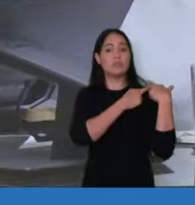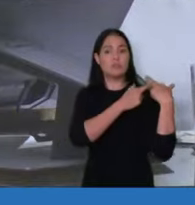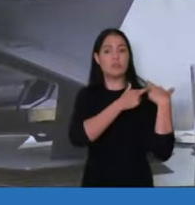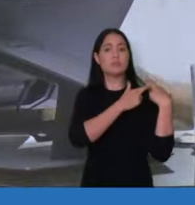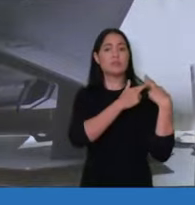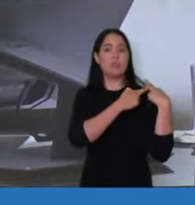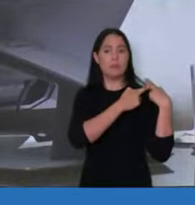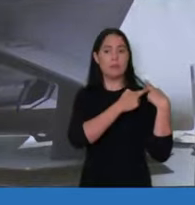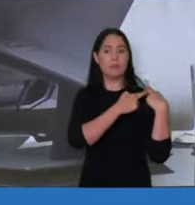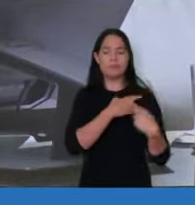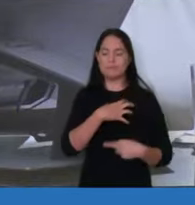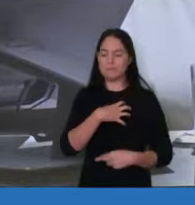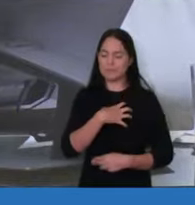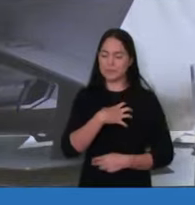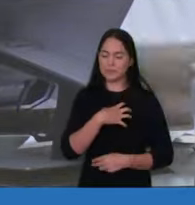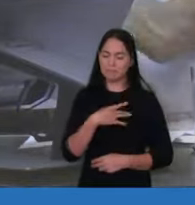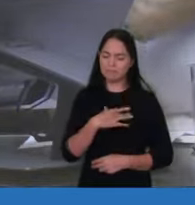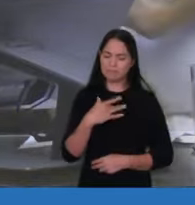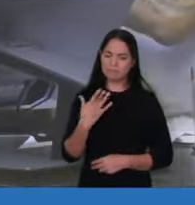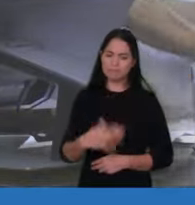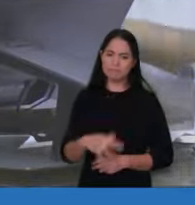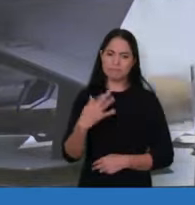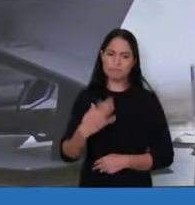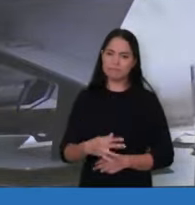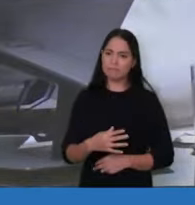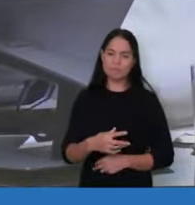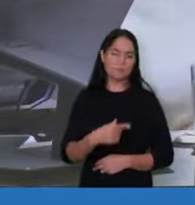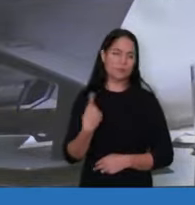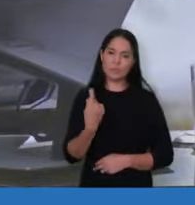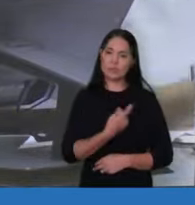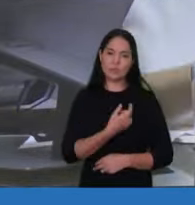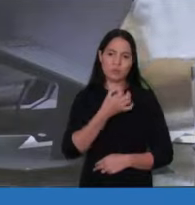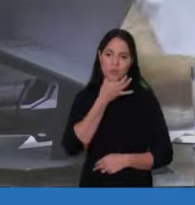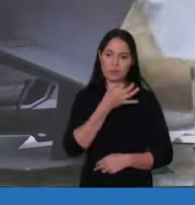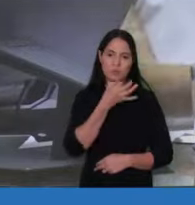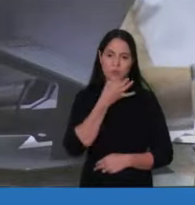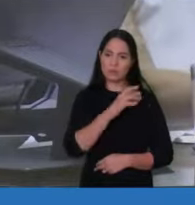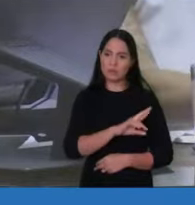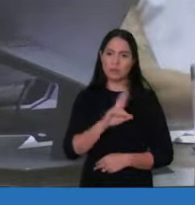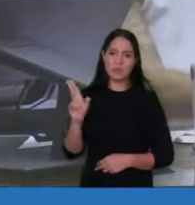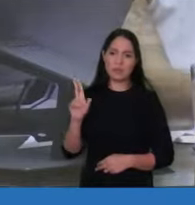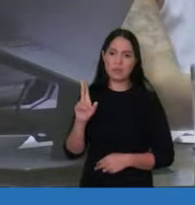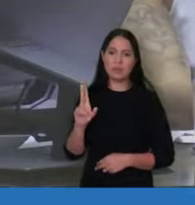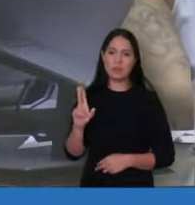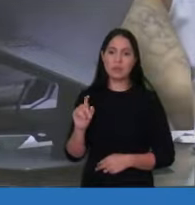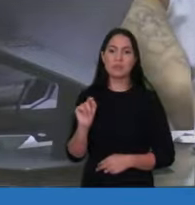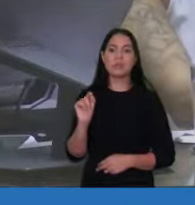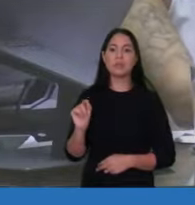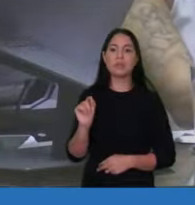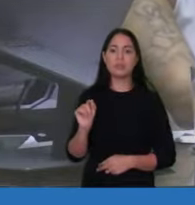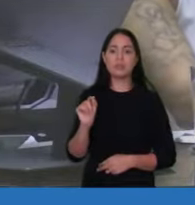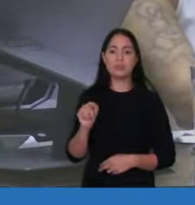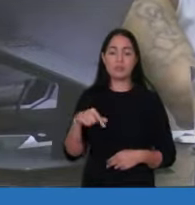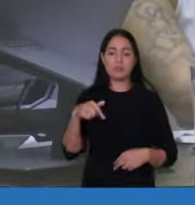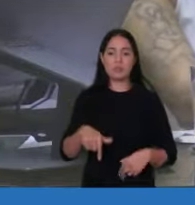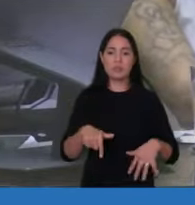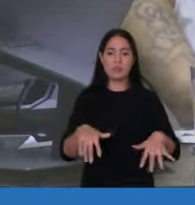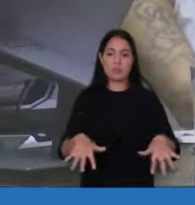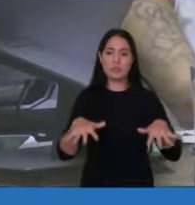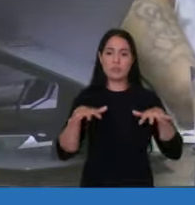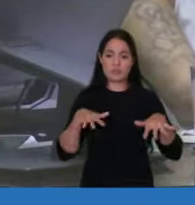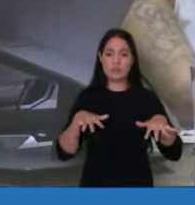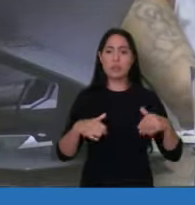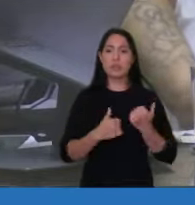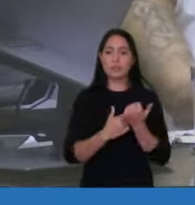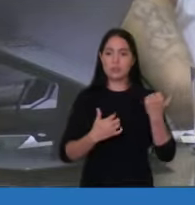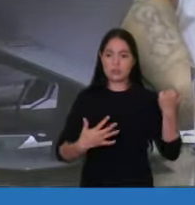com dor, porque não há como ser diverso disto, que abro essa sessão em nome da mesa diretora da